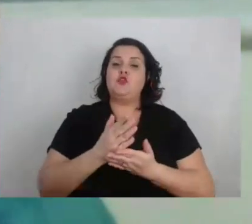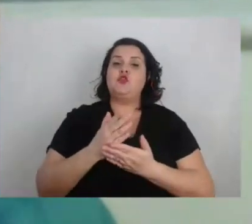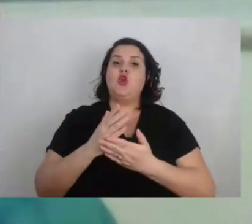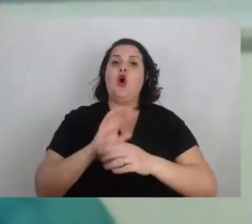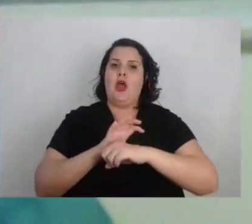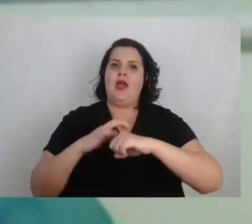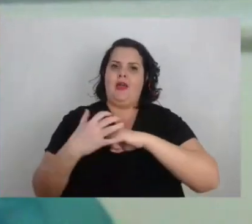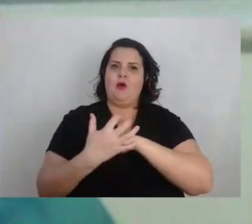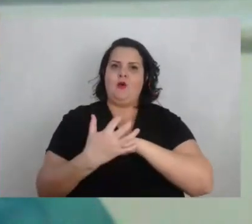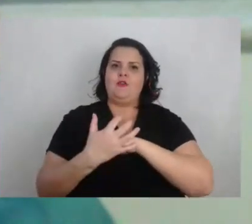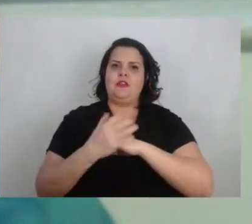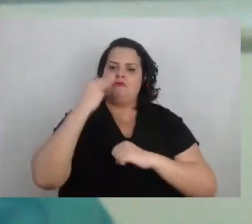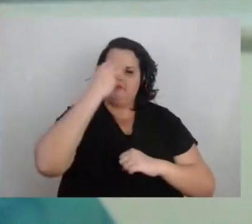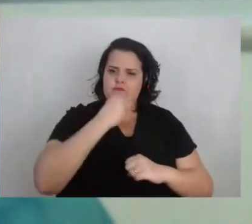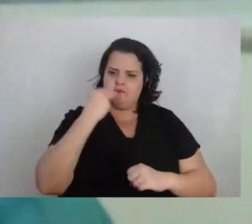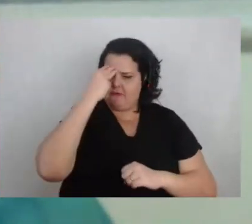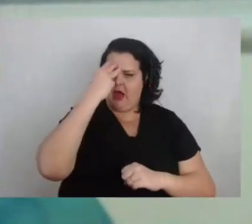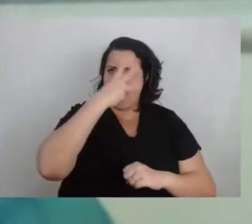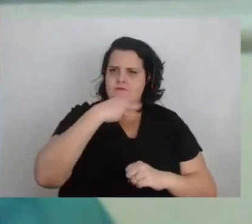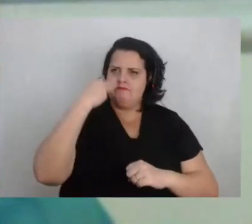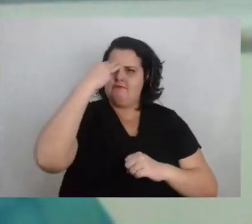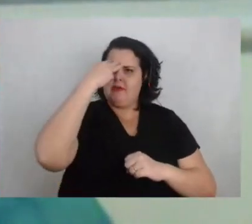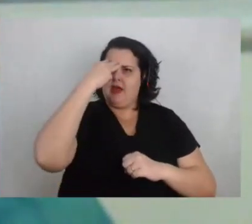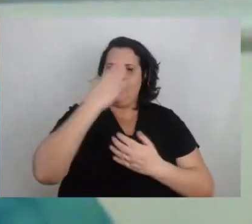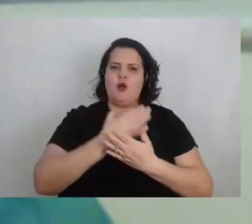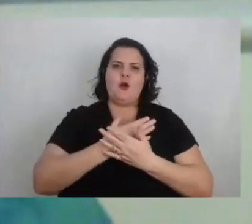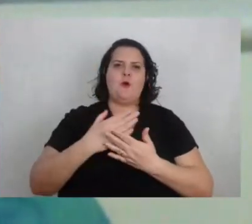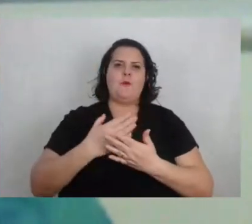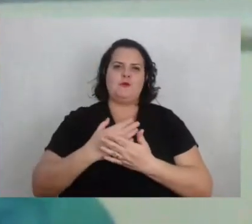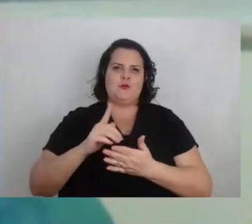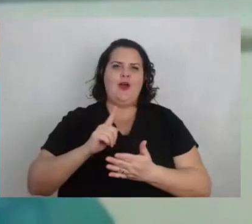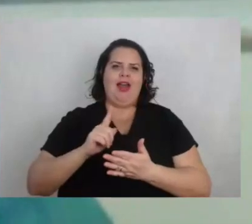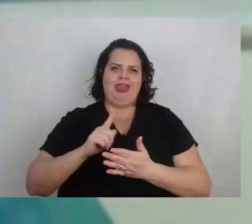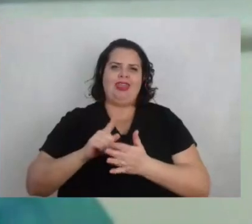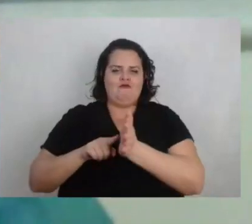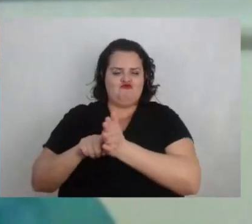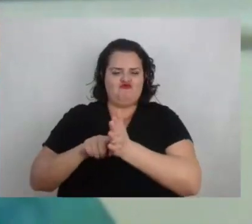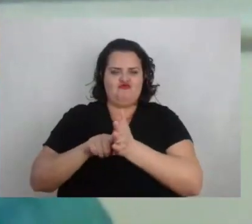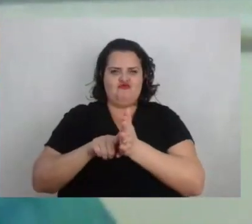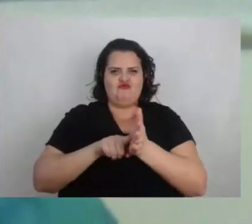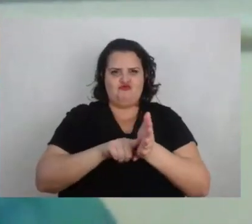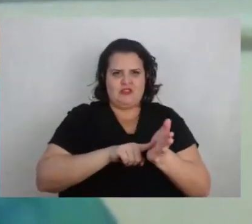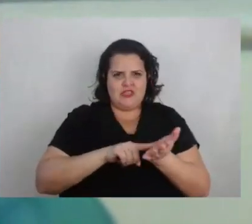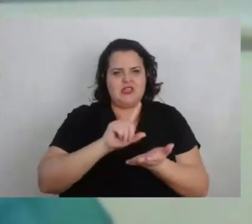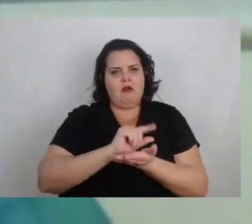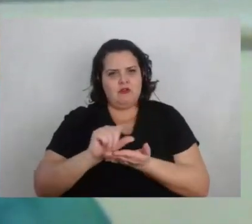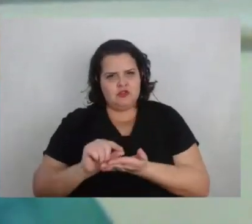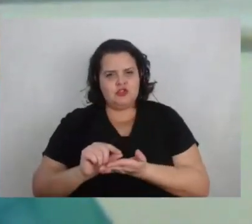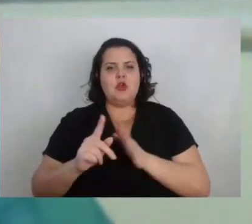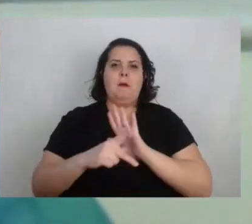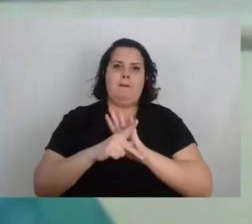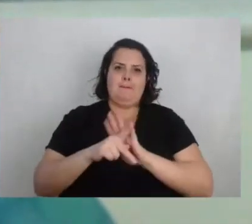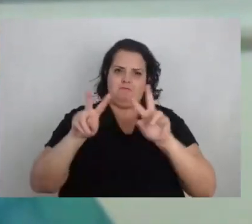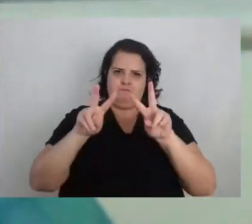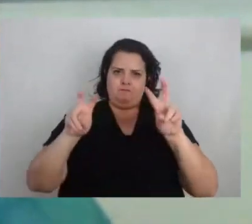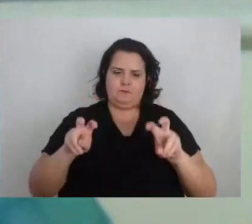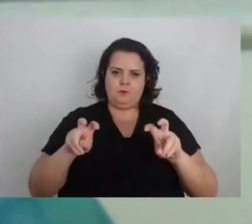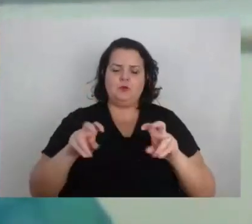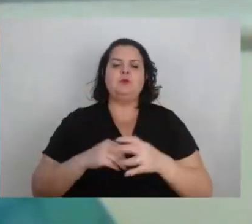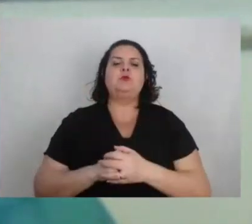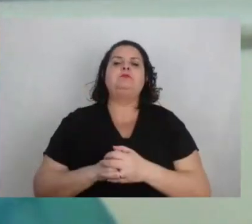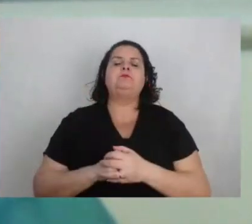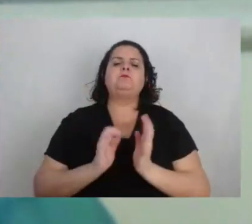Ciência, pesquisadores, sobretudo de São Paulo, que escreveram um artigo num grande jornal de circulação